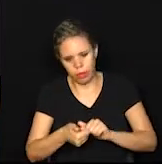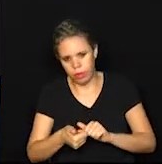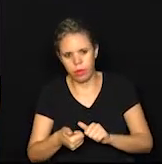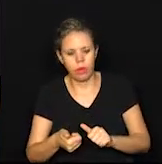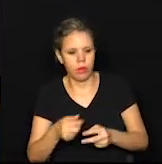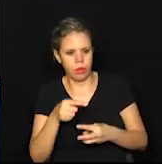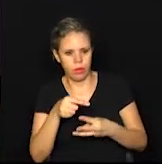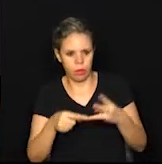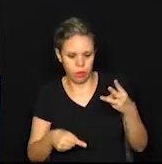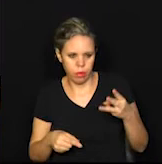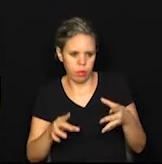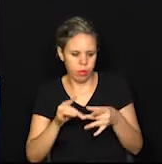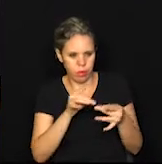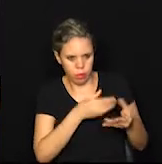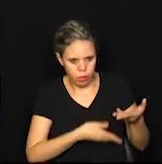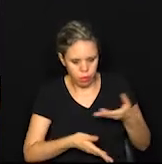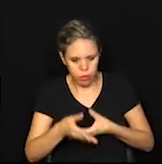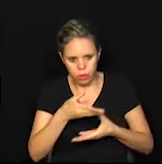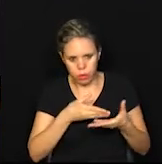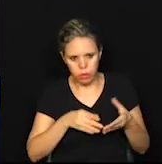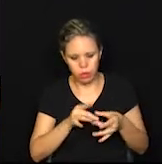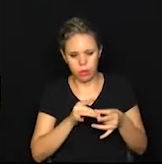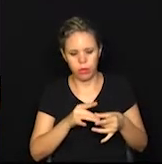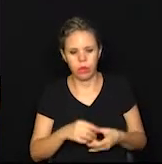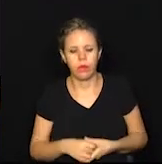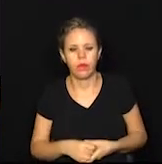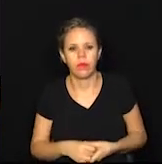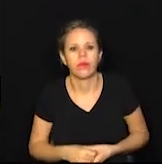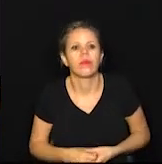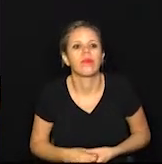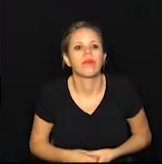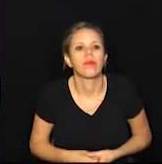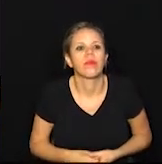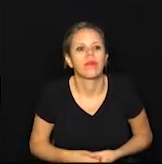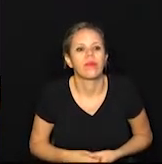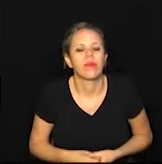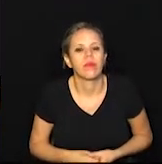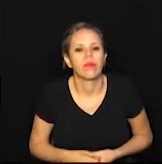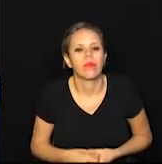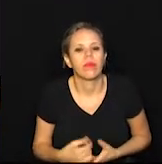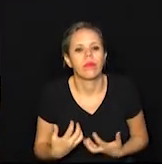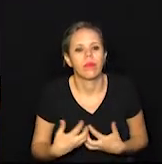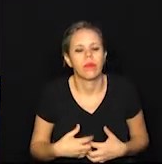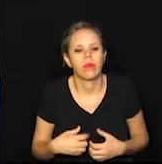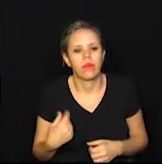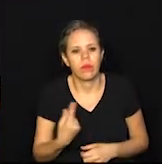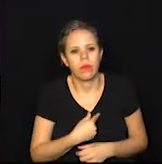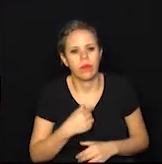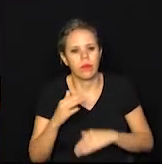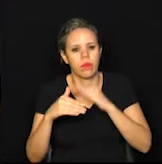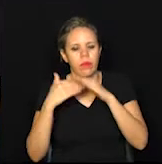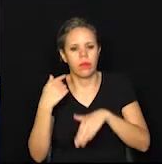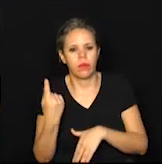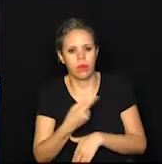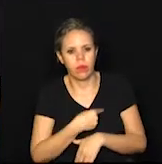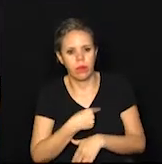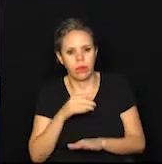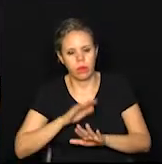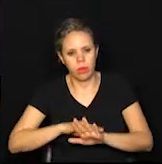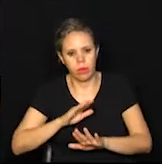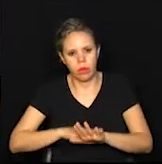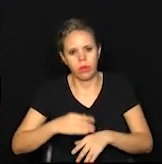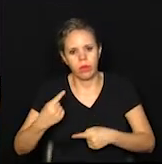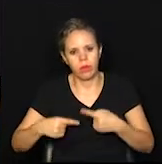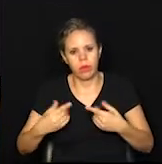se a gente não falar dessas 2 vertentes. Quando a gente constrói a nossa ideologia política